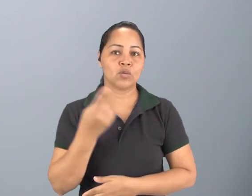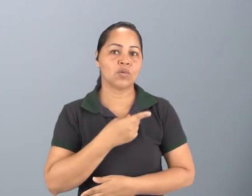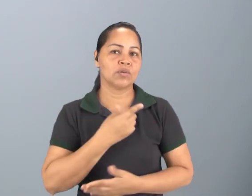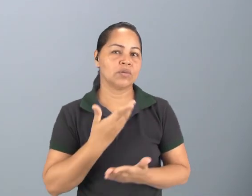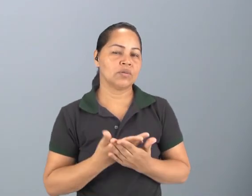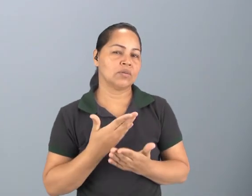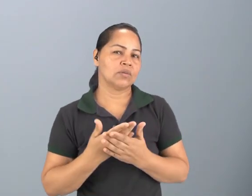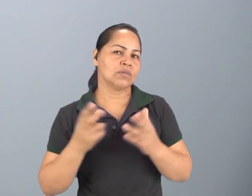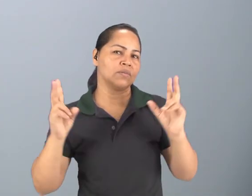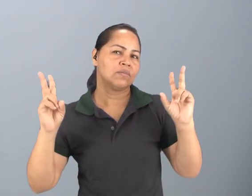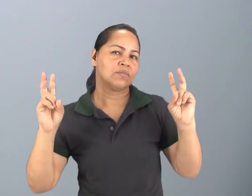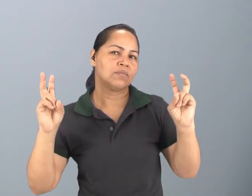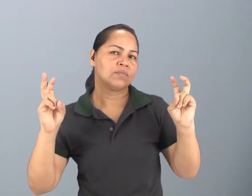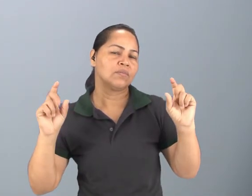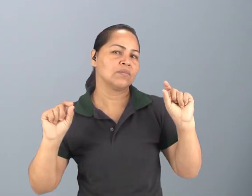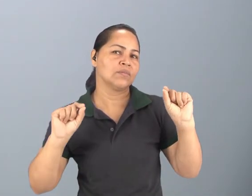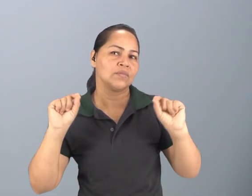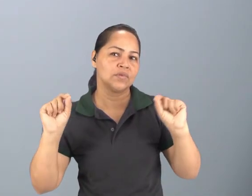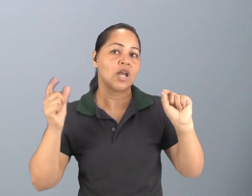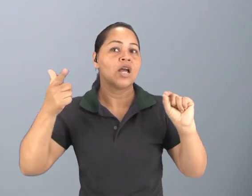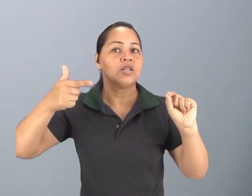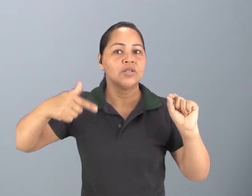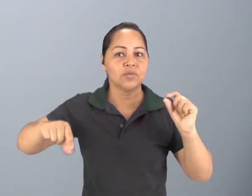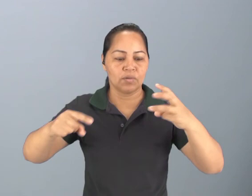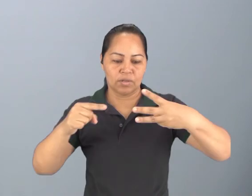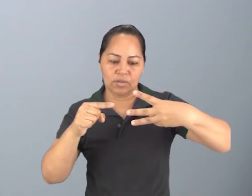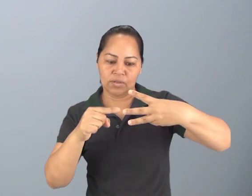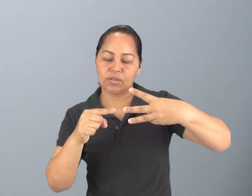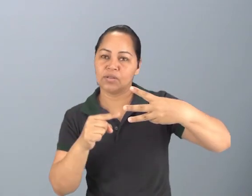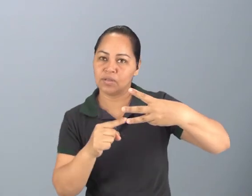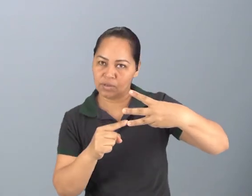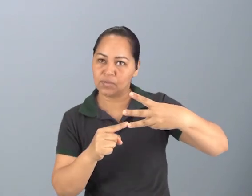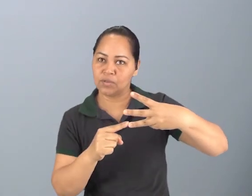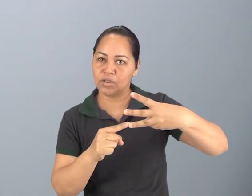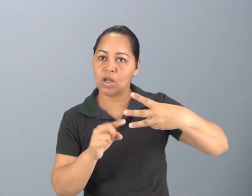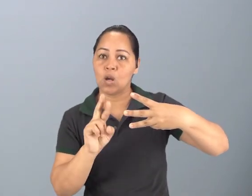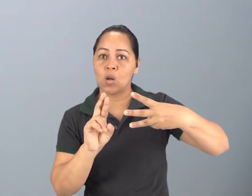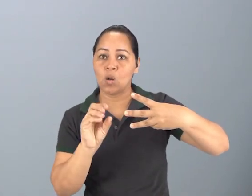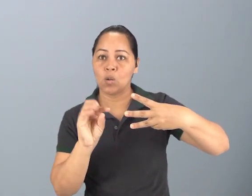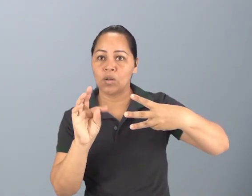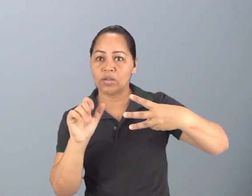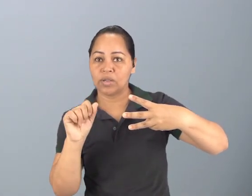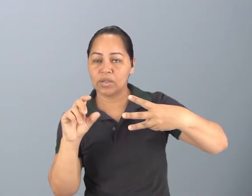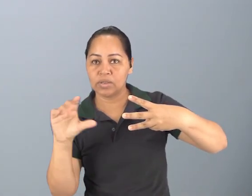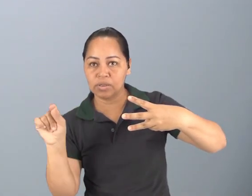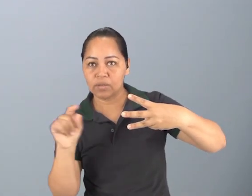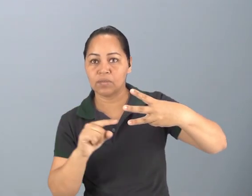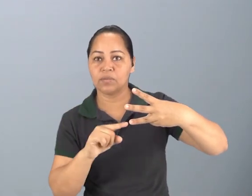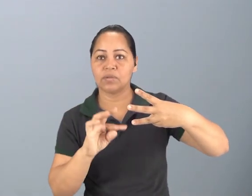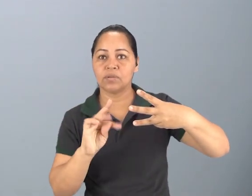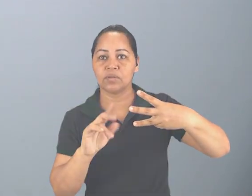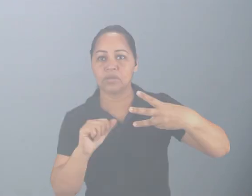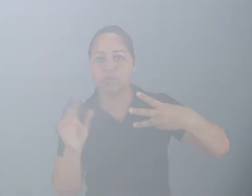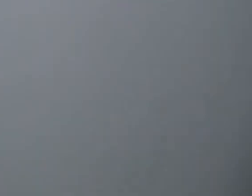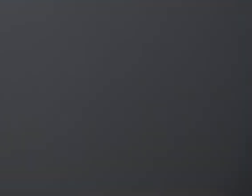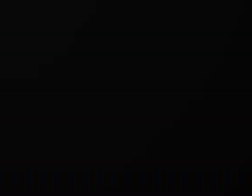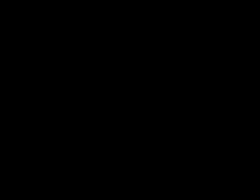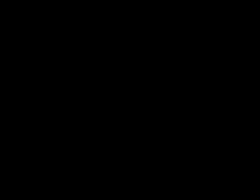um pouquinho sobre as outras simetrias de rotação e de translação. Até mais!